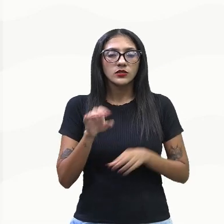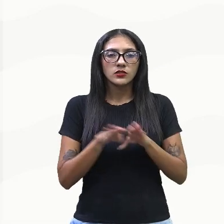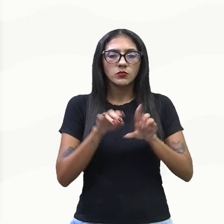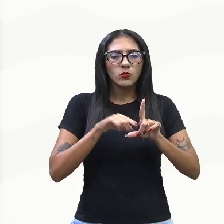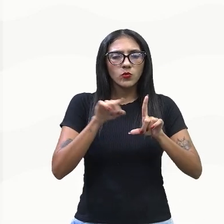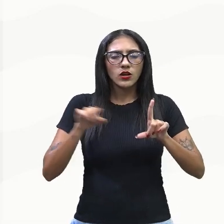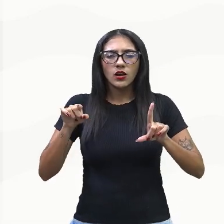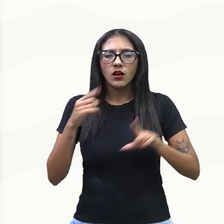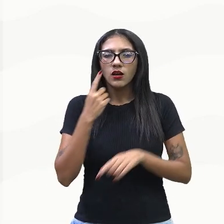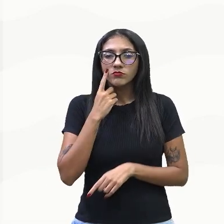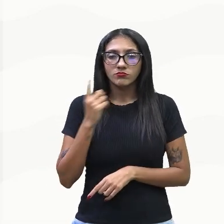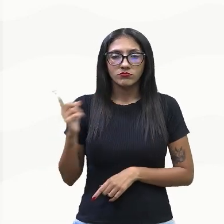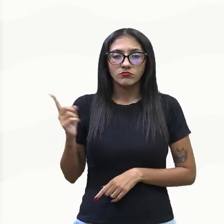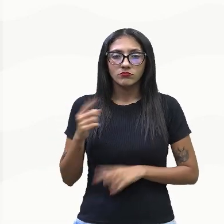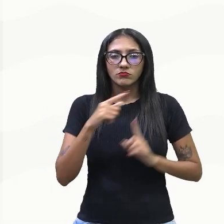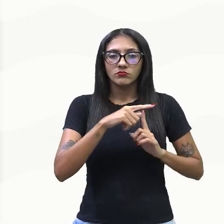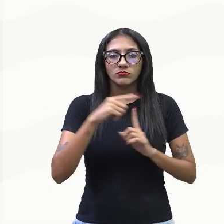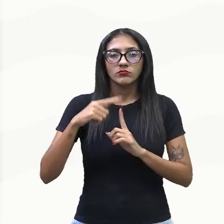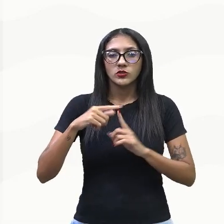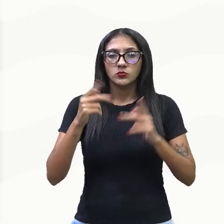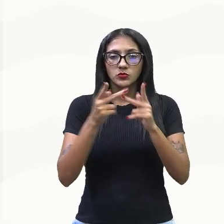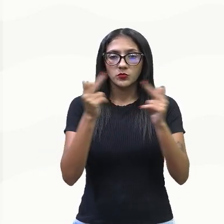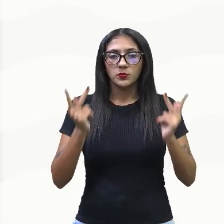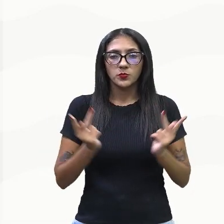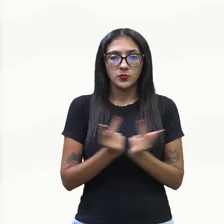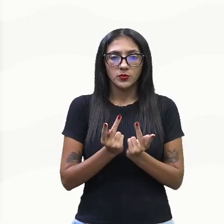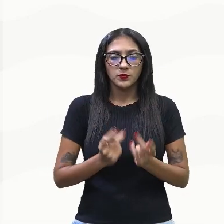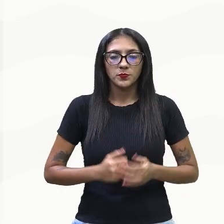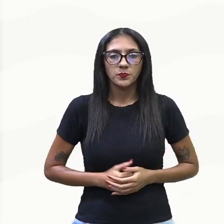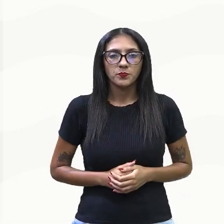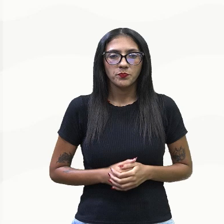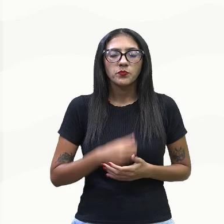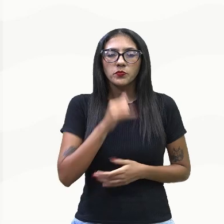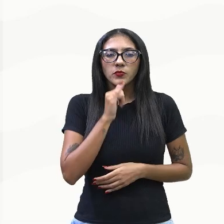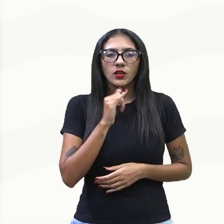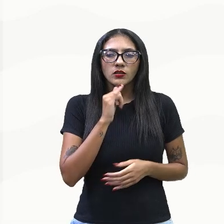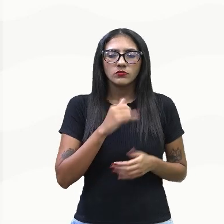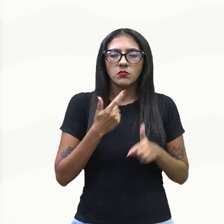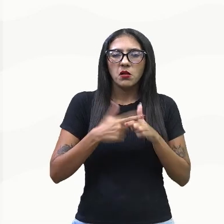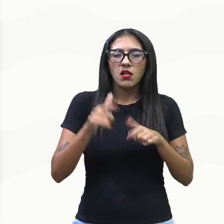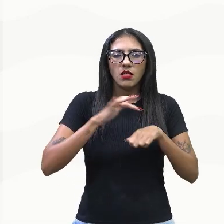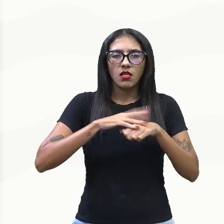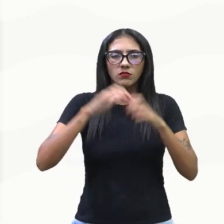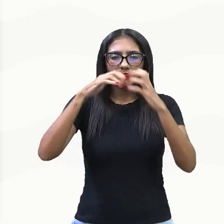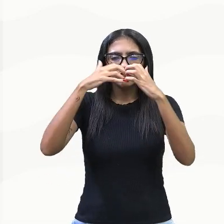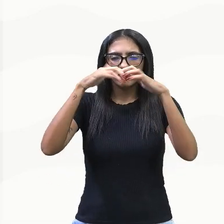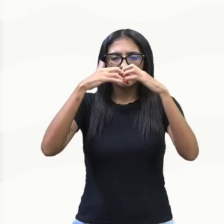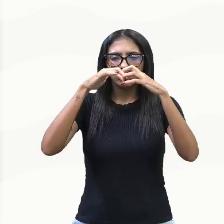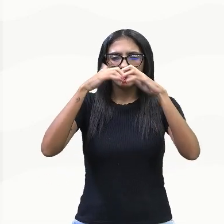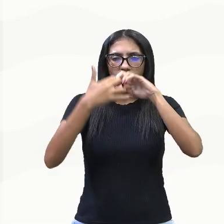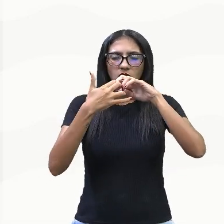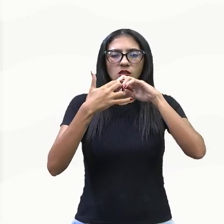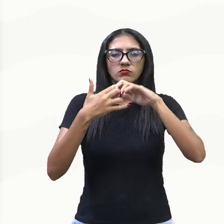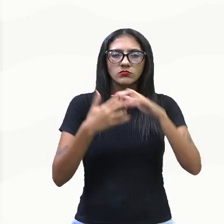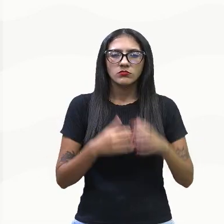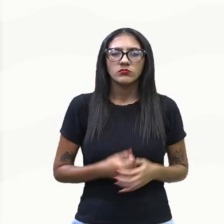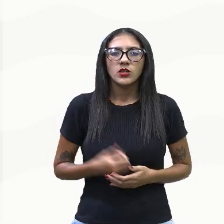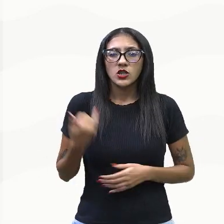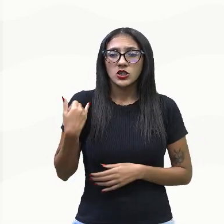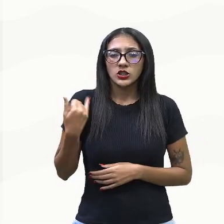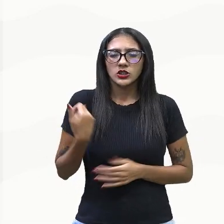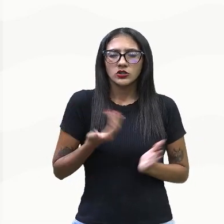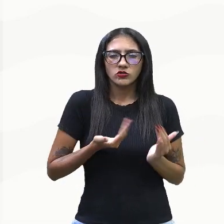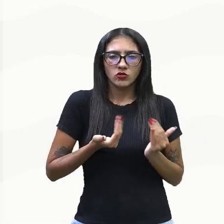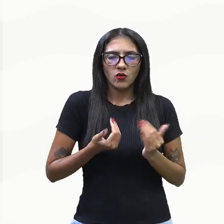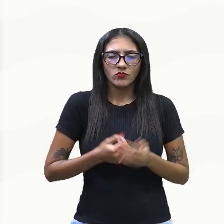de pizza? Vamos entender lá em cima primeiro, né? Acidente vascular cerebral em pacientes jovens. Uma